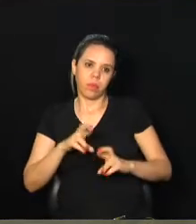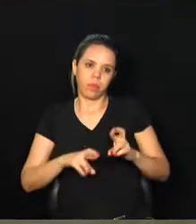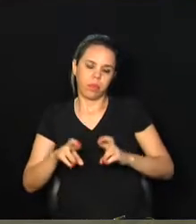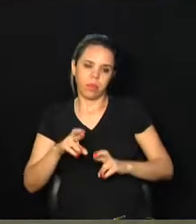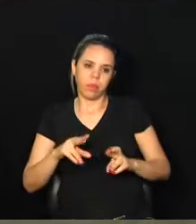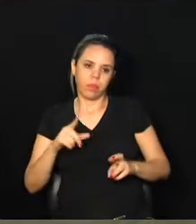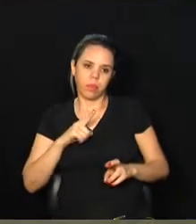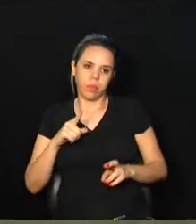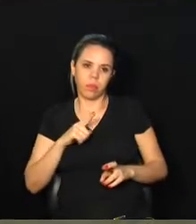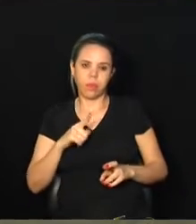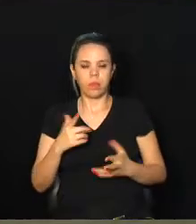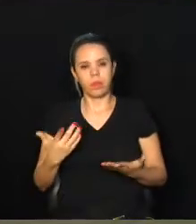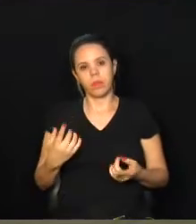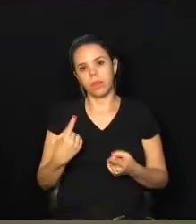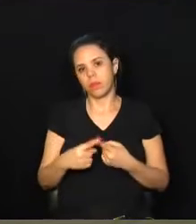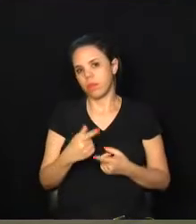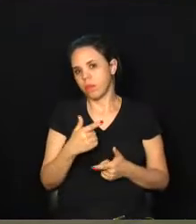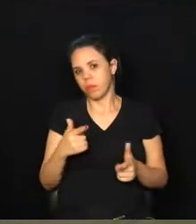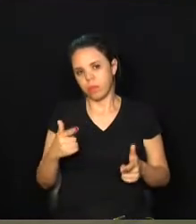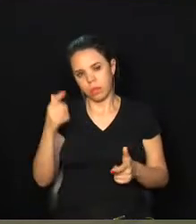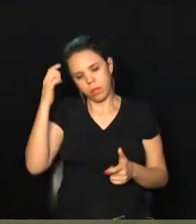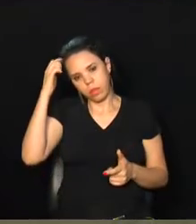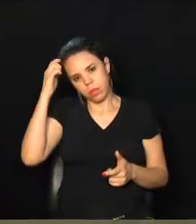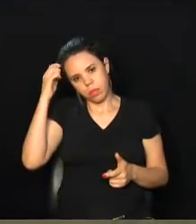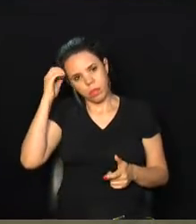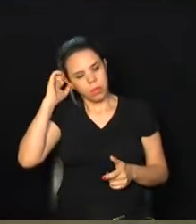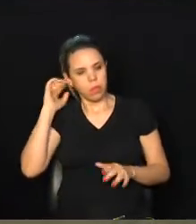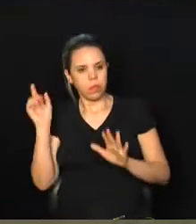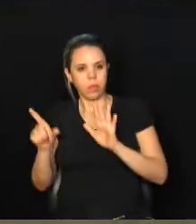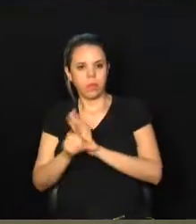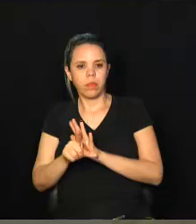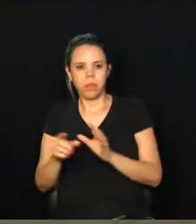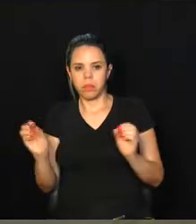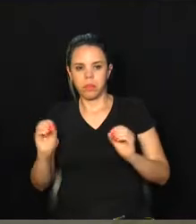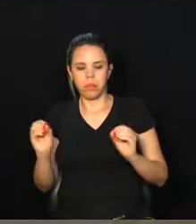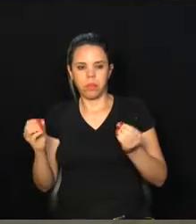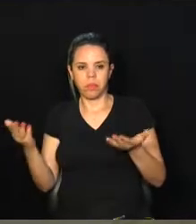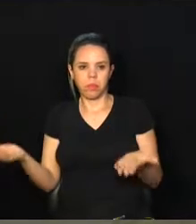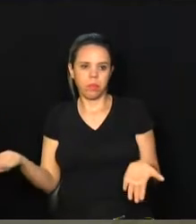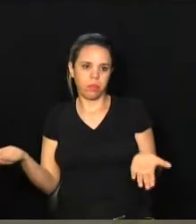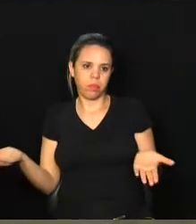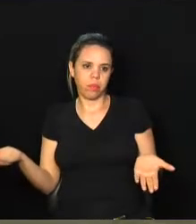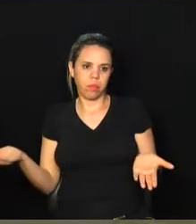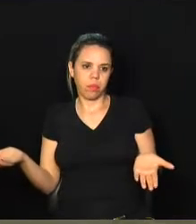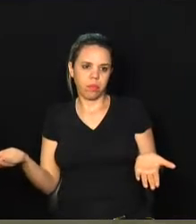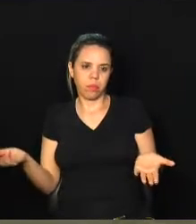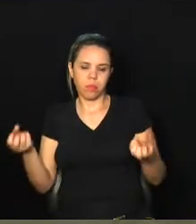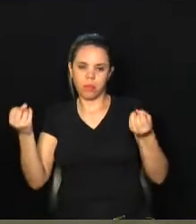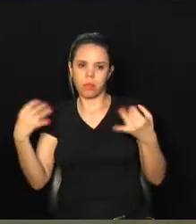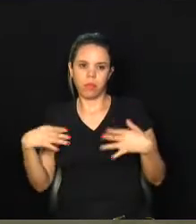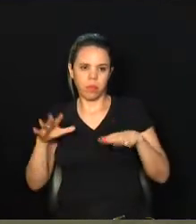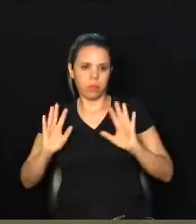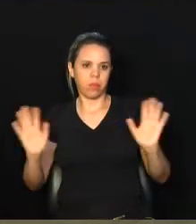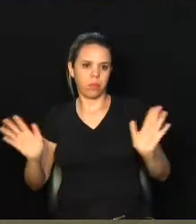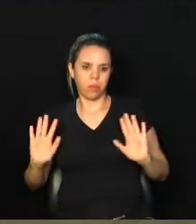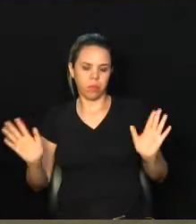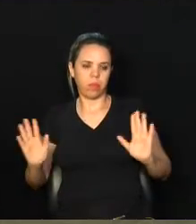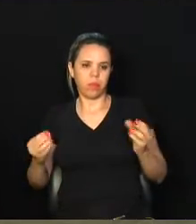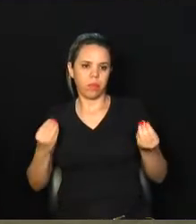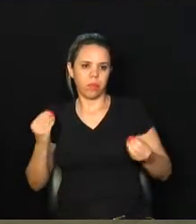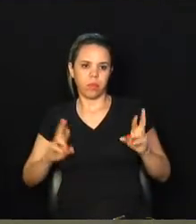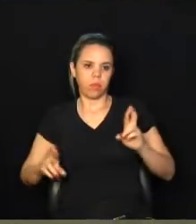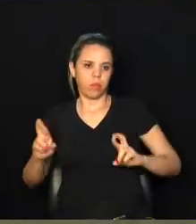têm, por que a gente não tem? Eu só tenho a lei, não tenho nada, não tenho comentário. Como que